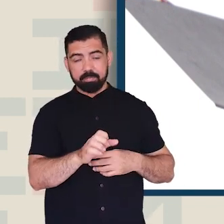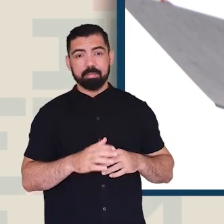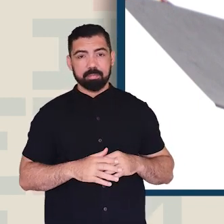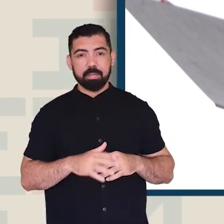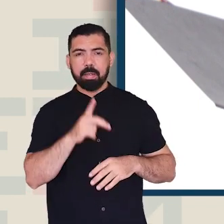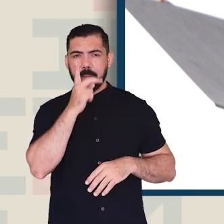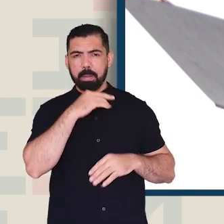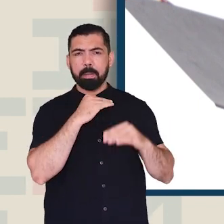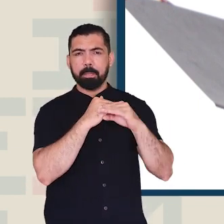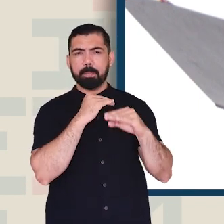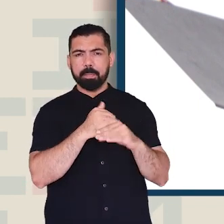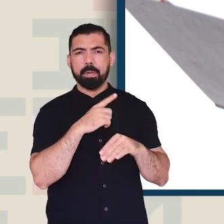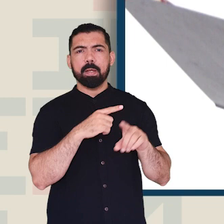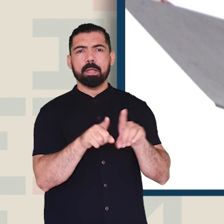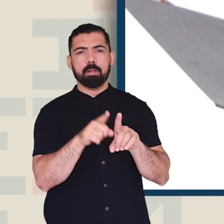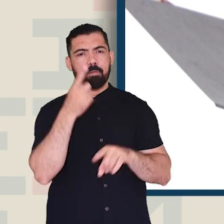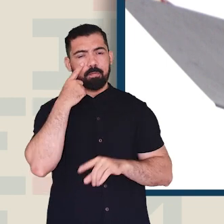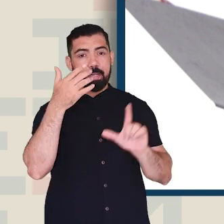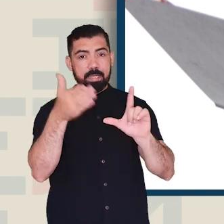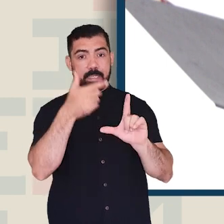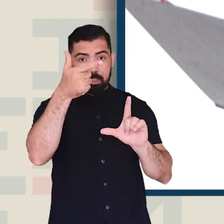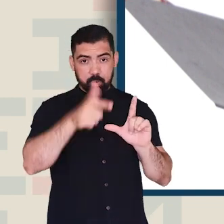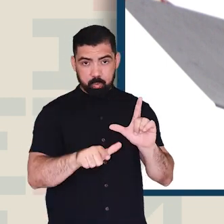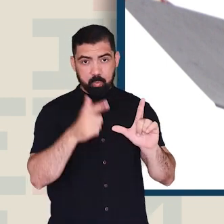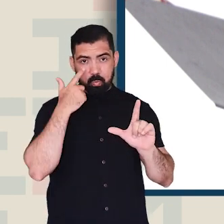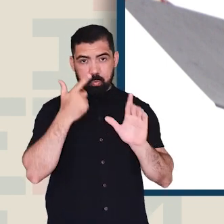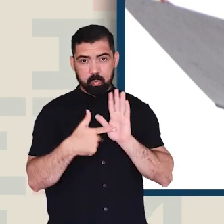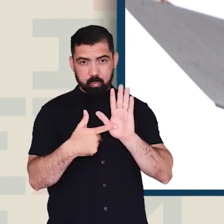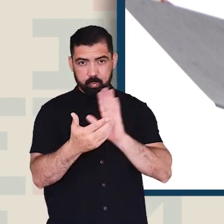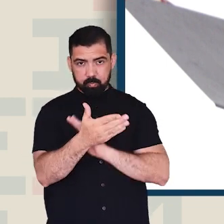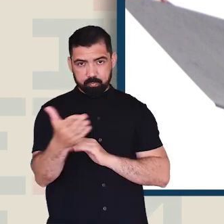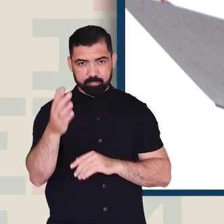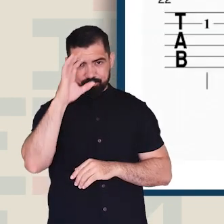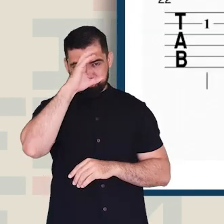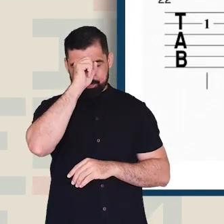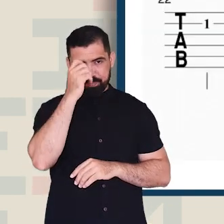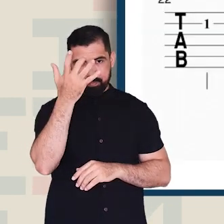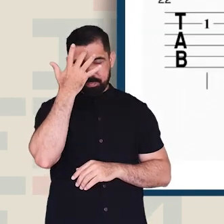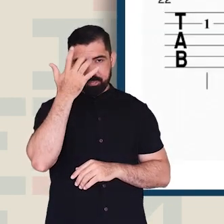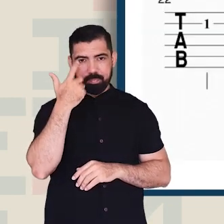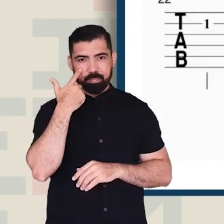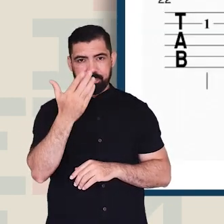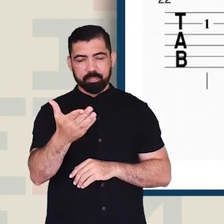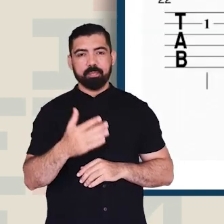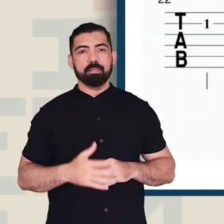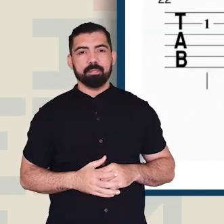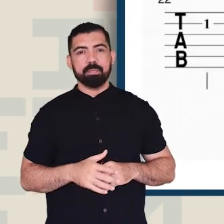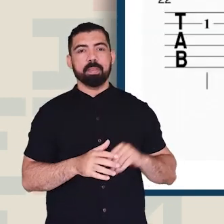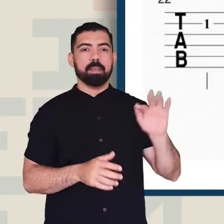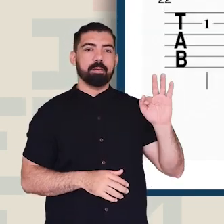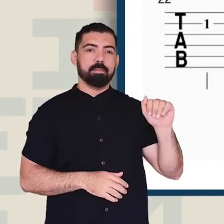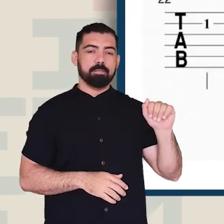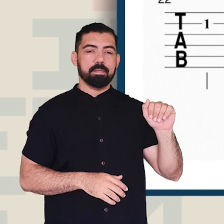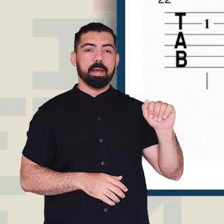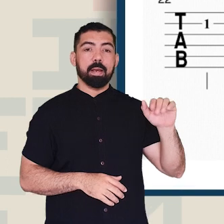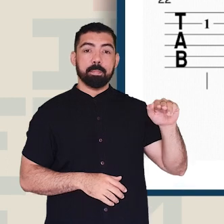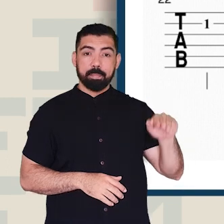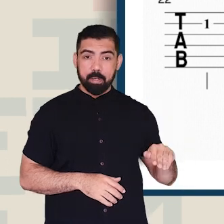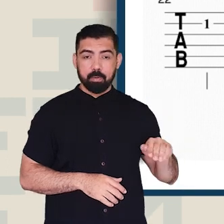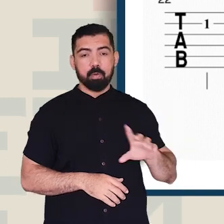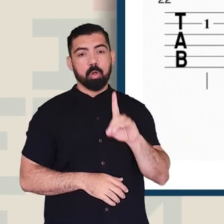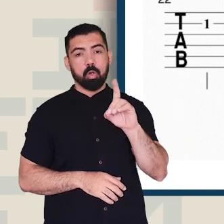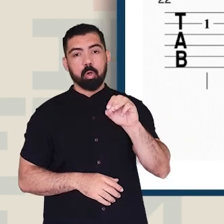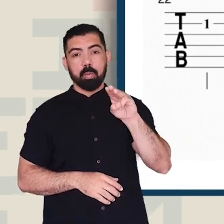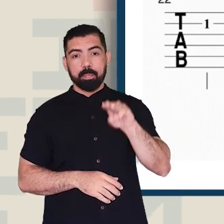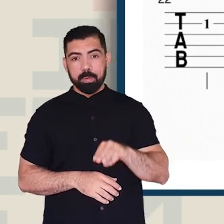mesmo padrão. Vamos ver o slide de novo? O slidezinho lá, então tá aí, ó, onde tem o Fá menor e o Dó menor. Então, o Fá menor seria,